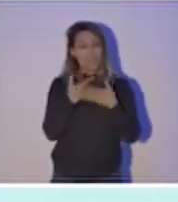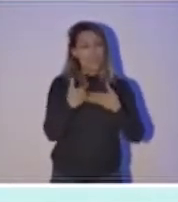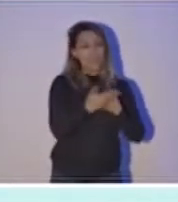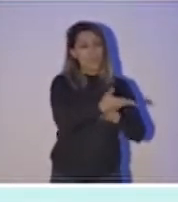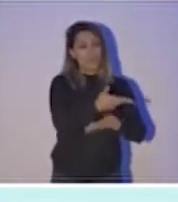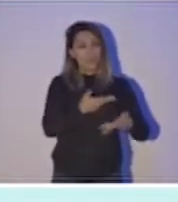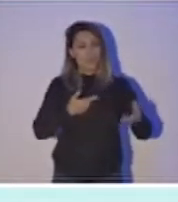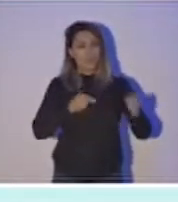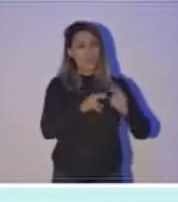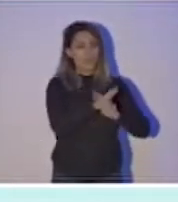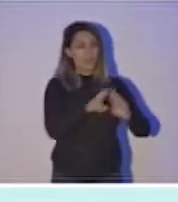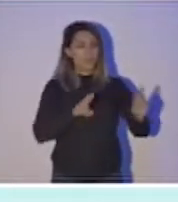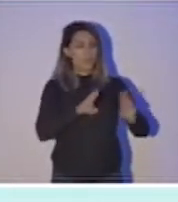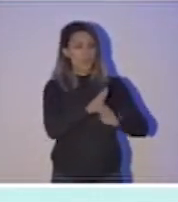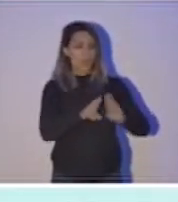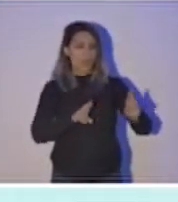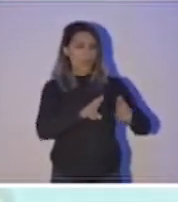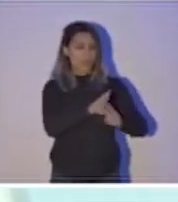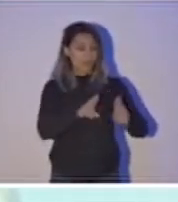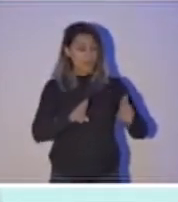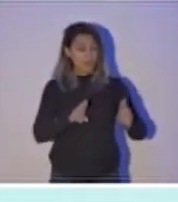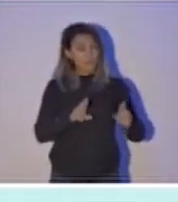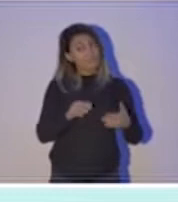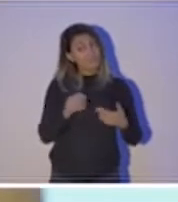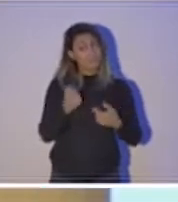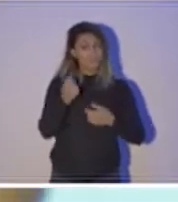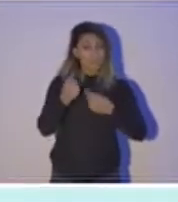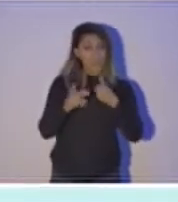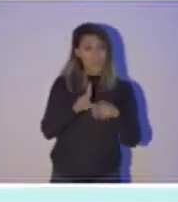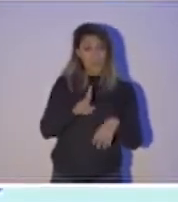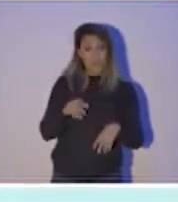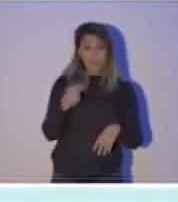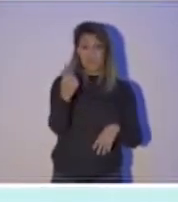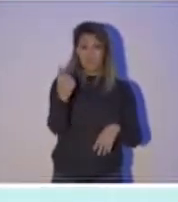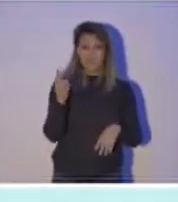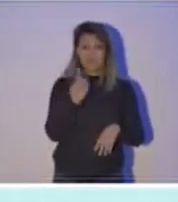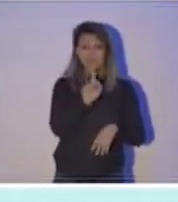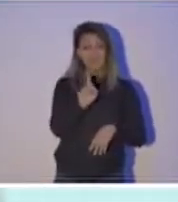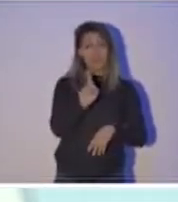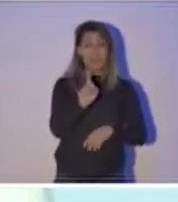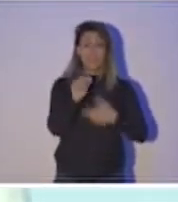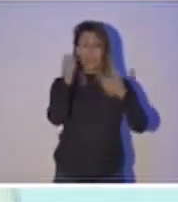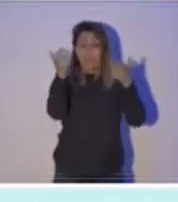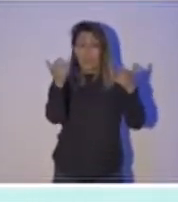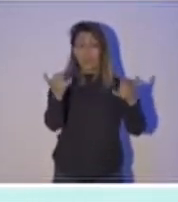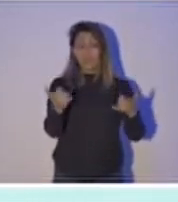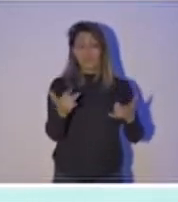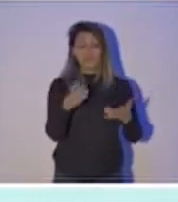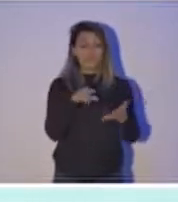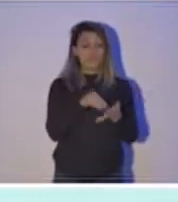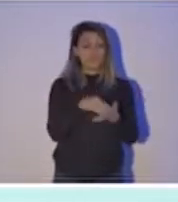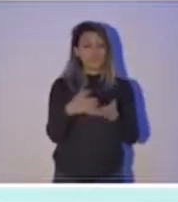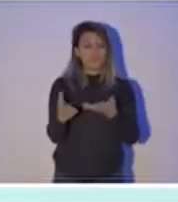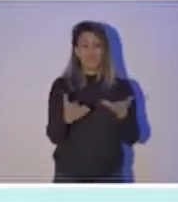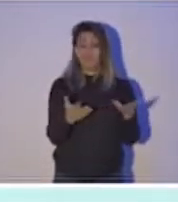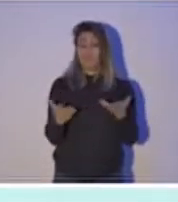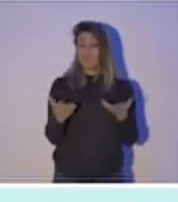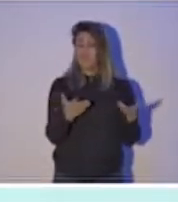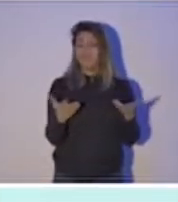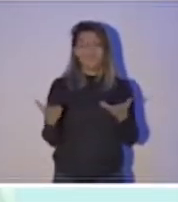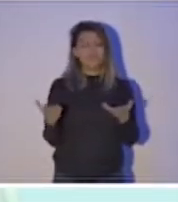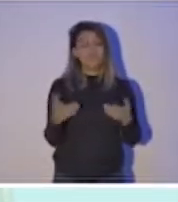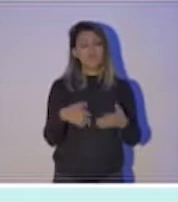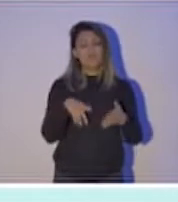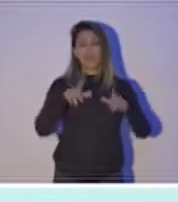E tem professores também que chegam lá, passam qualquer atividade no quadro, nem explicam, nem nada, e a gente fica meio que perdido